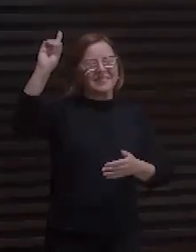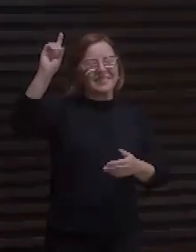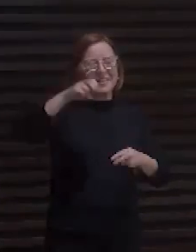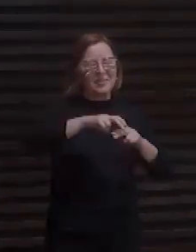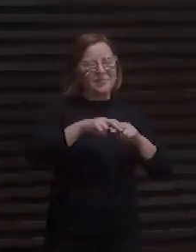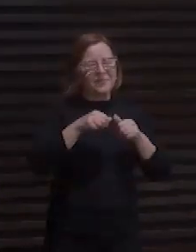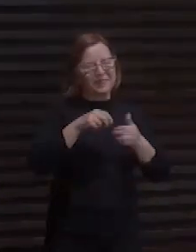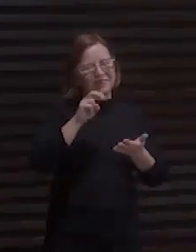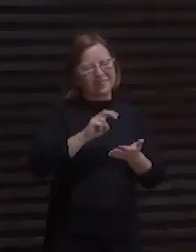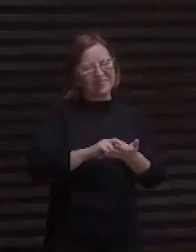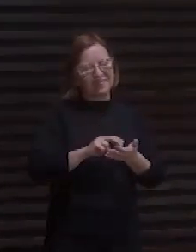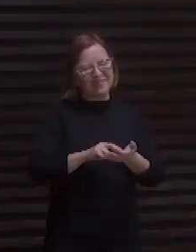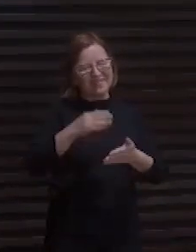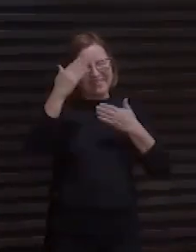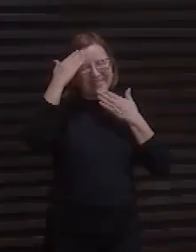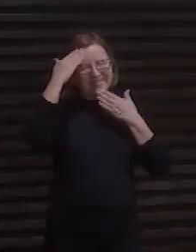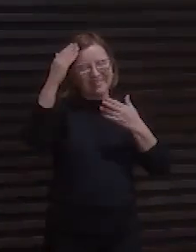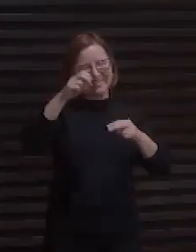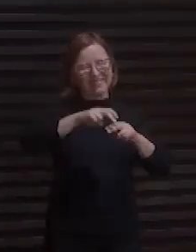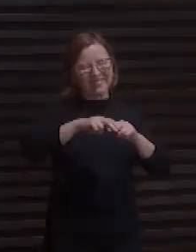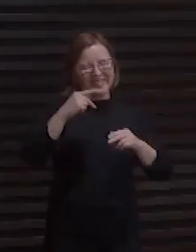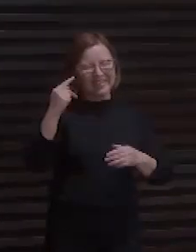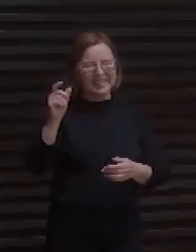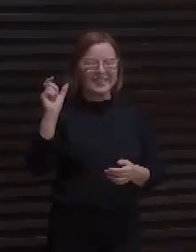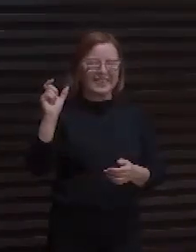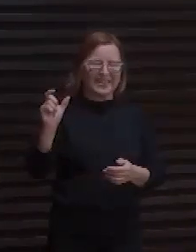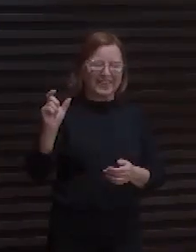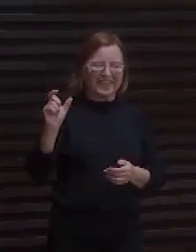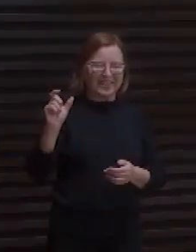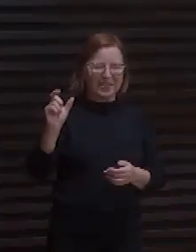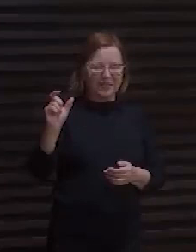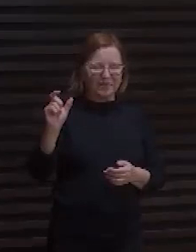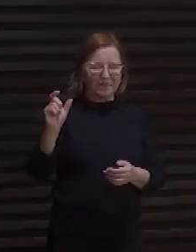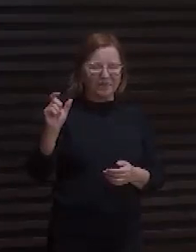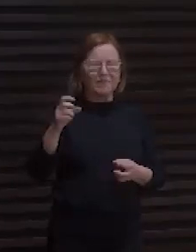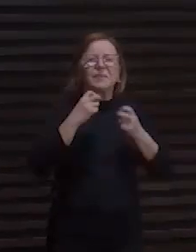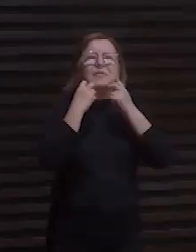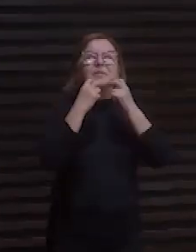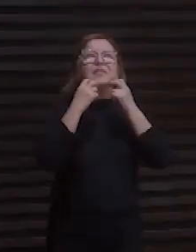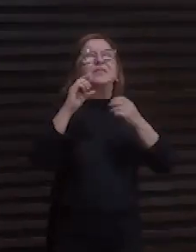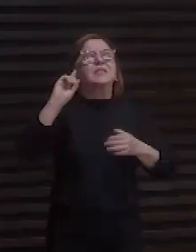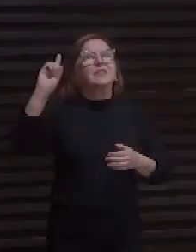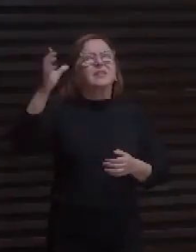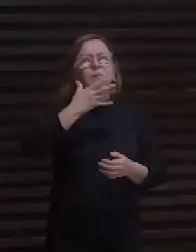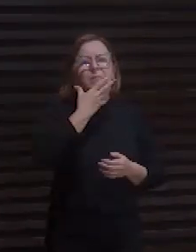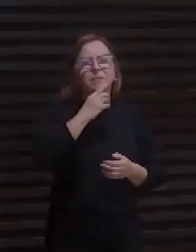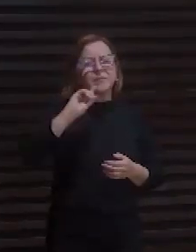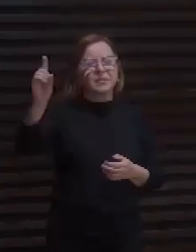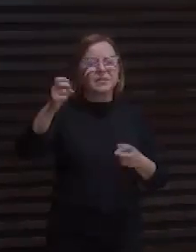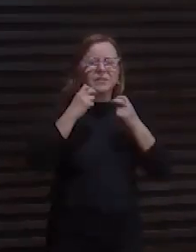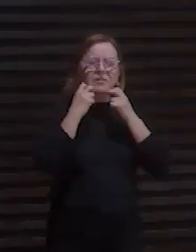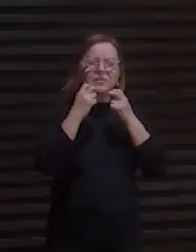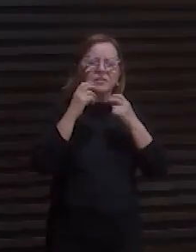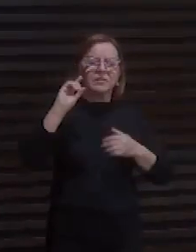esta manhã, te agradecemos pela Tua palavra e rogamos a Ti, Pai,